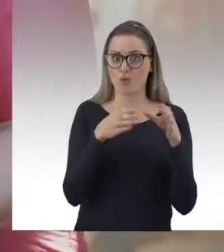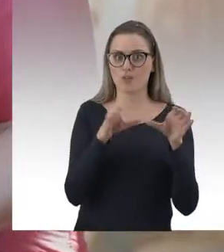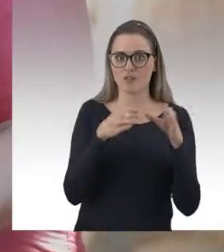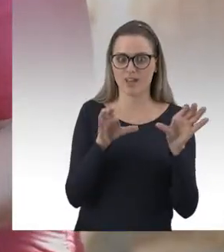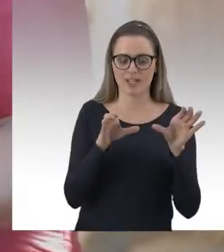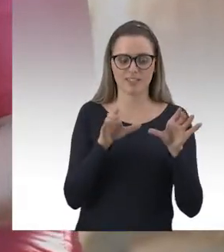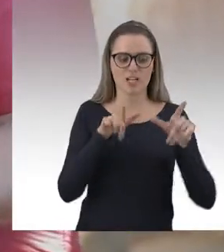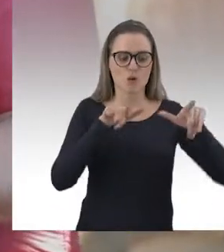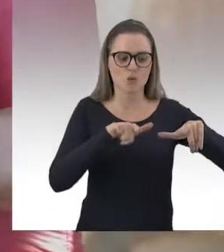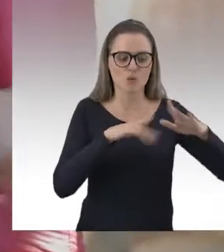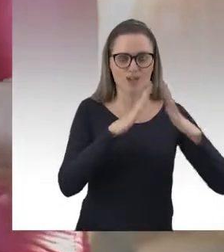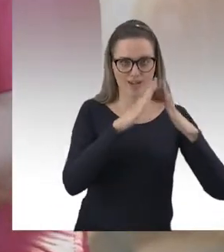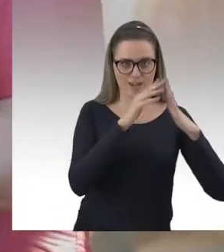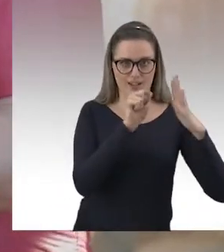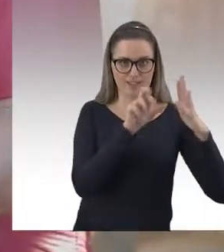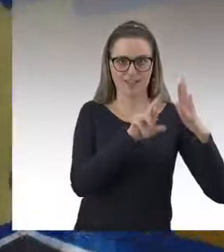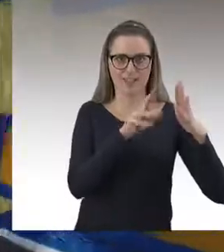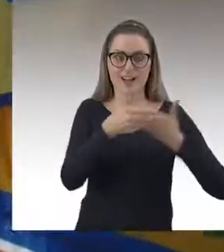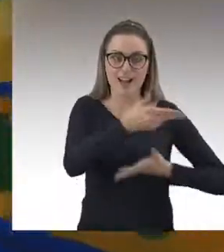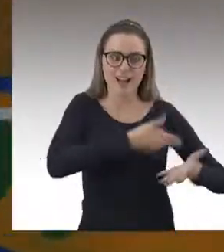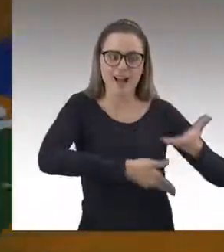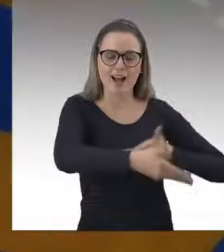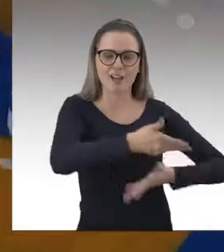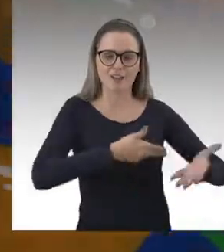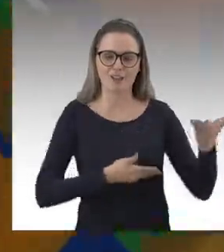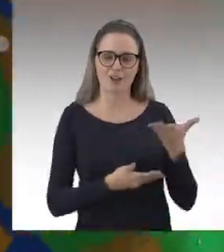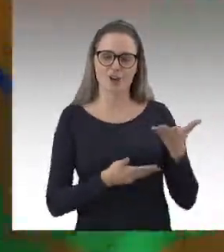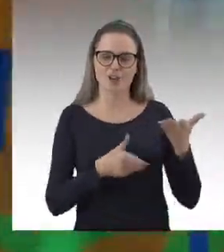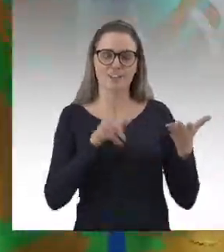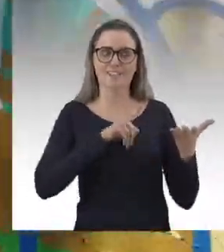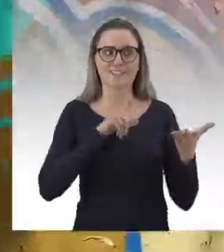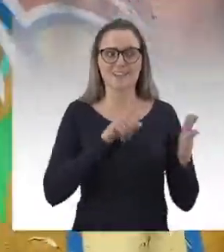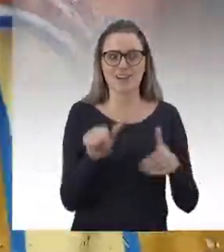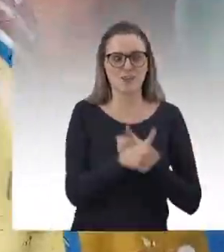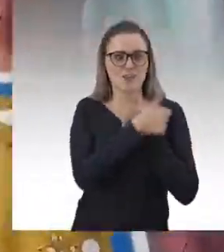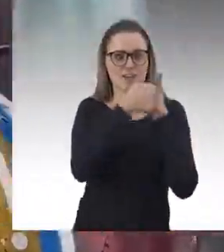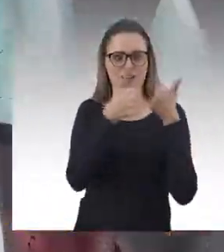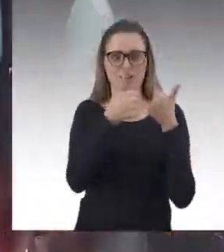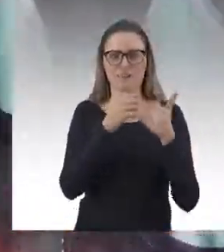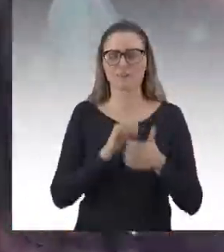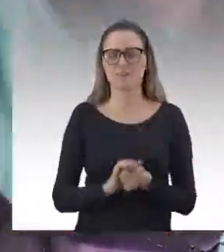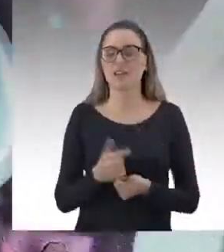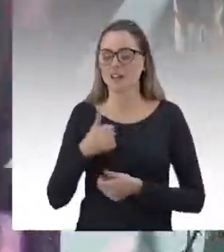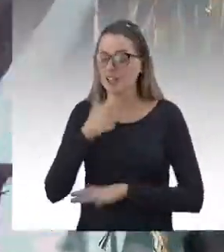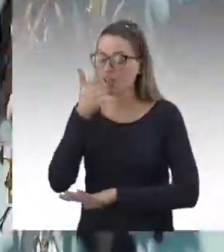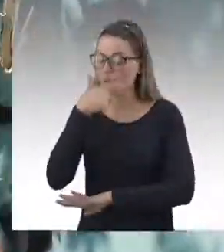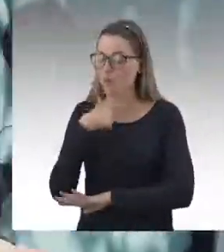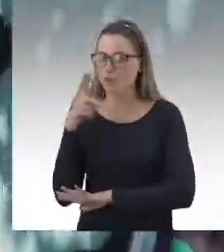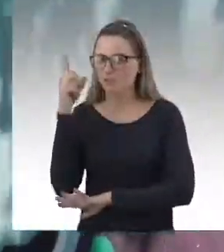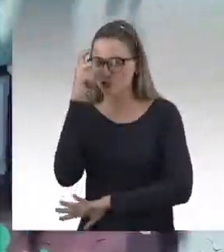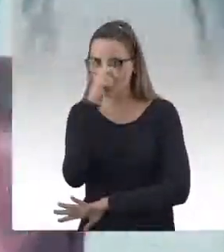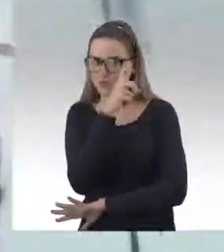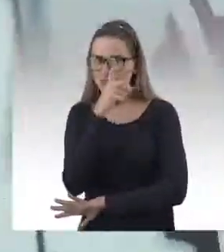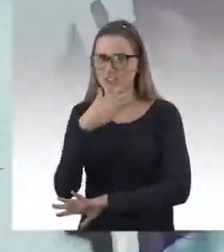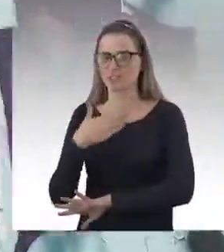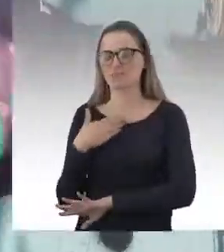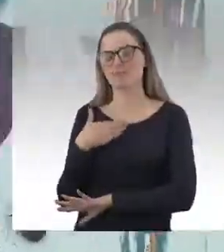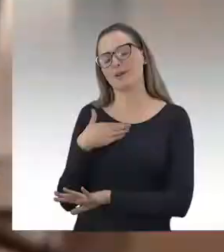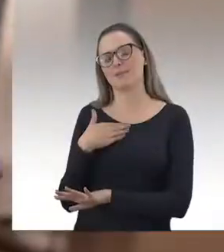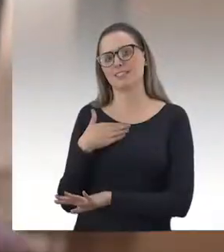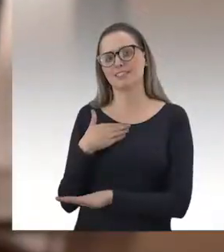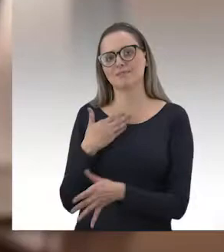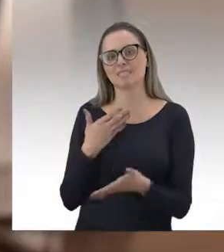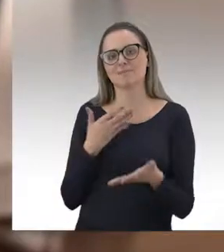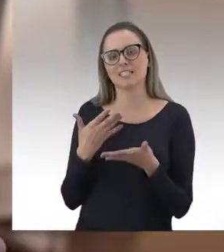espaços de proteção, a troca seria muito rica. Eu acho que foi muito difícil para mim crescer